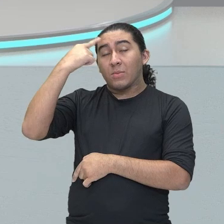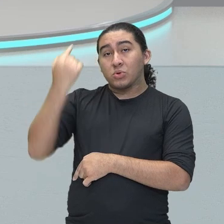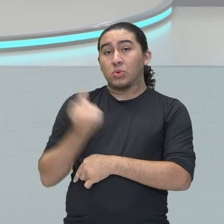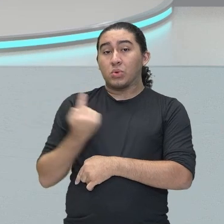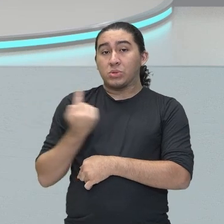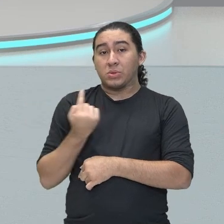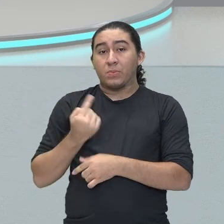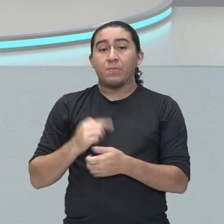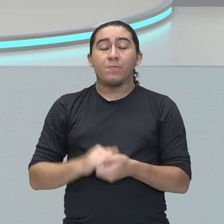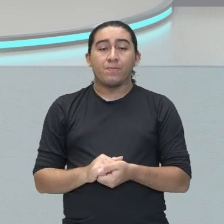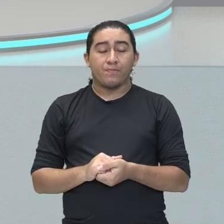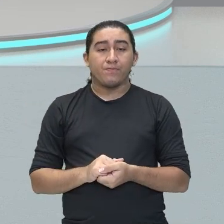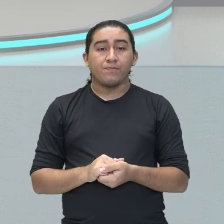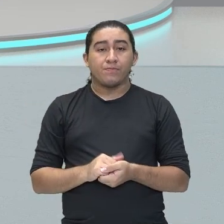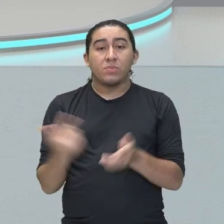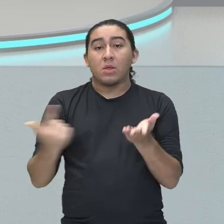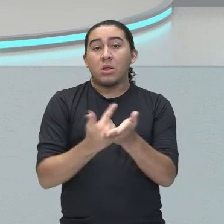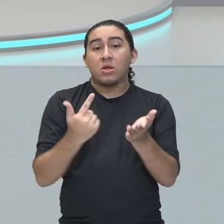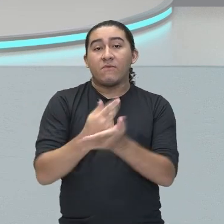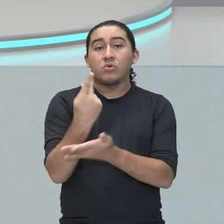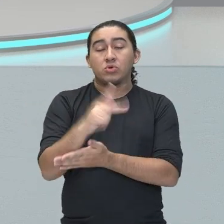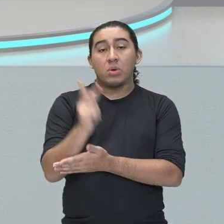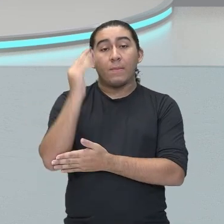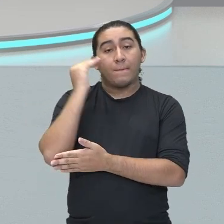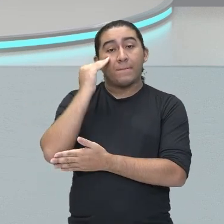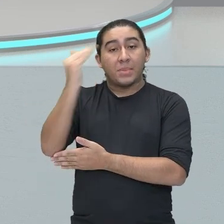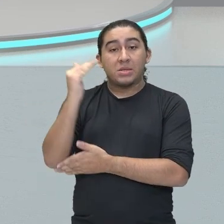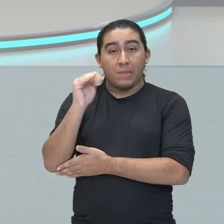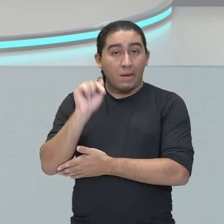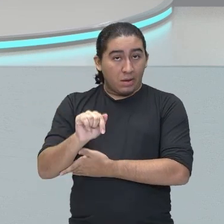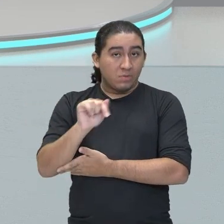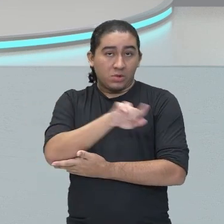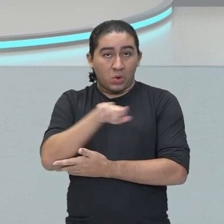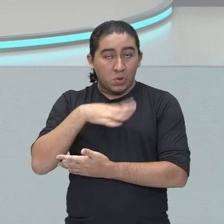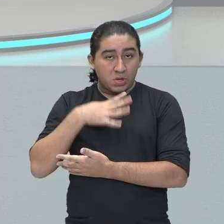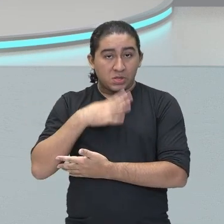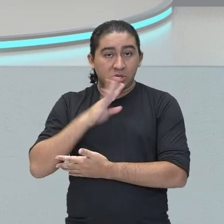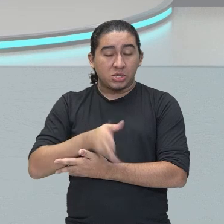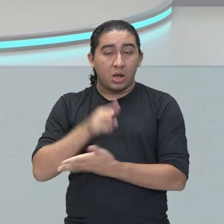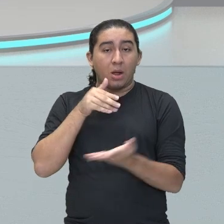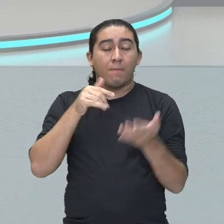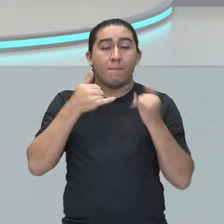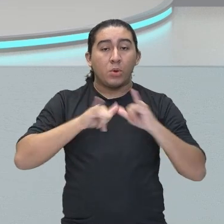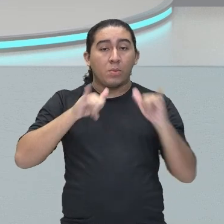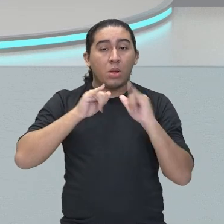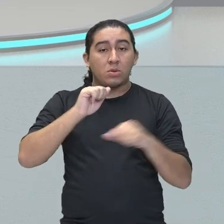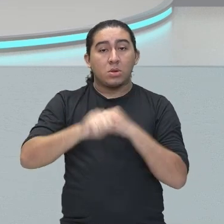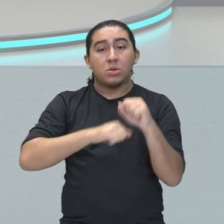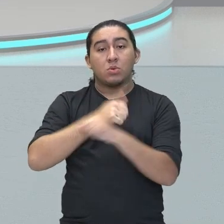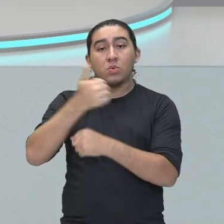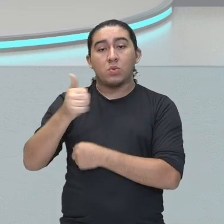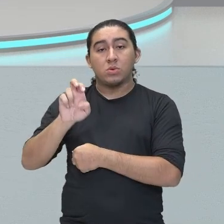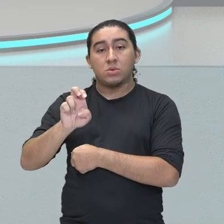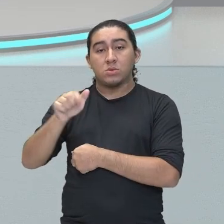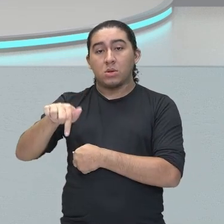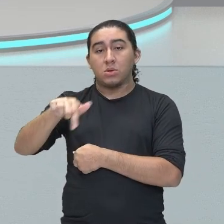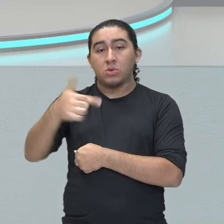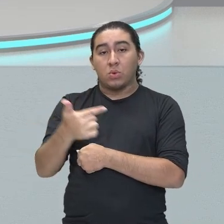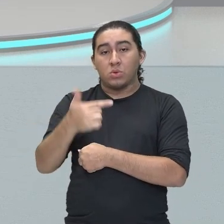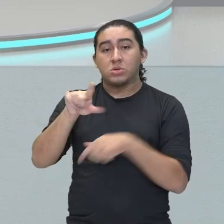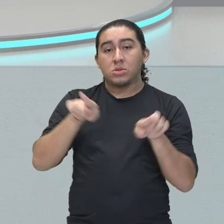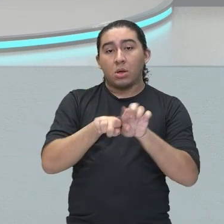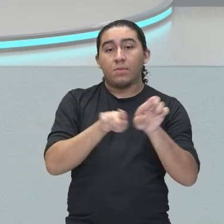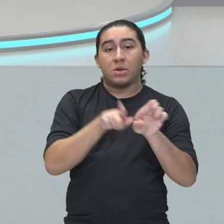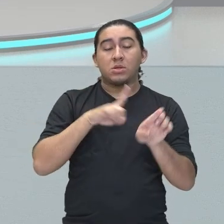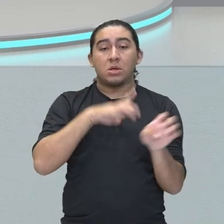Sua obra-prima foi o poema épico Os Lusíadas, publicado em 1572 e estruturado